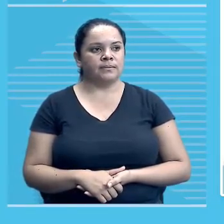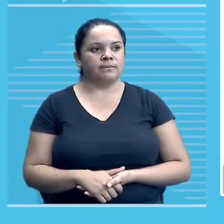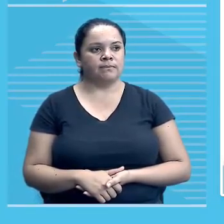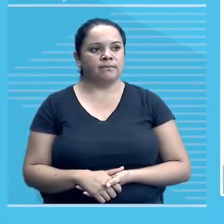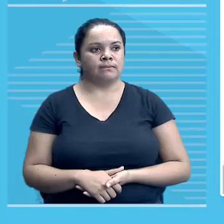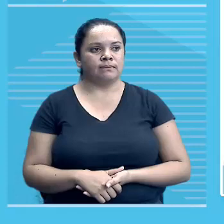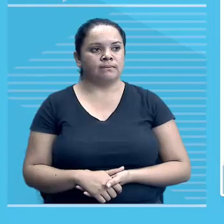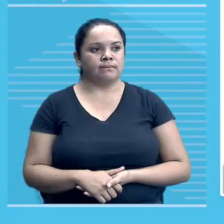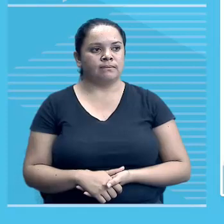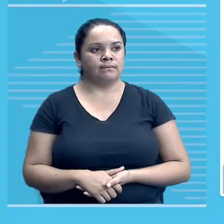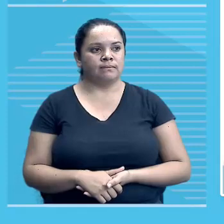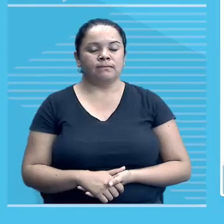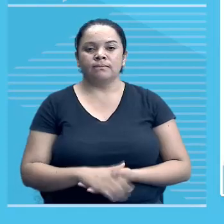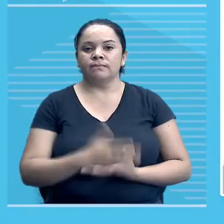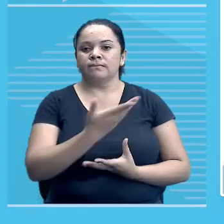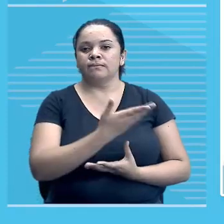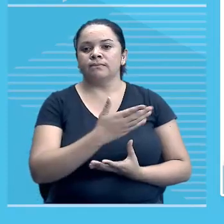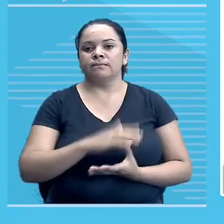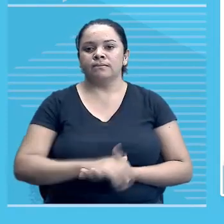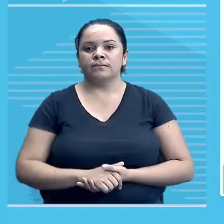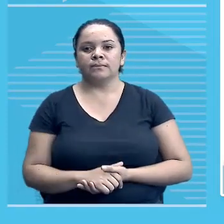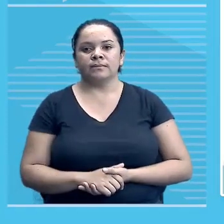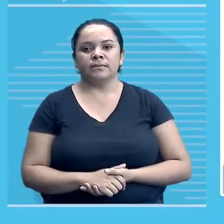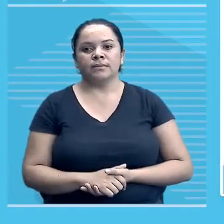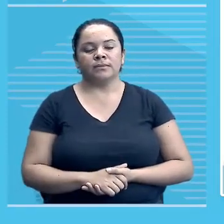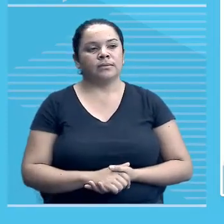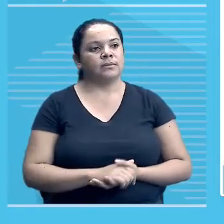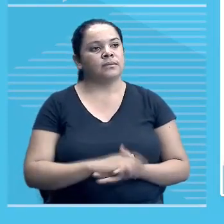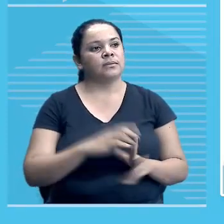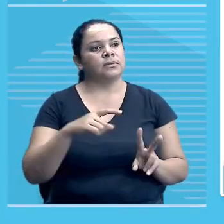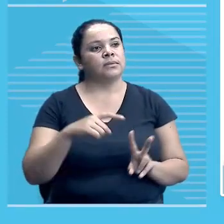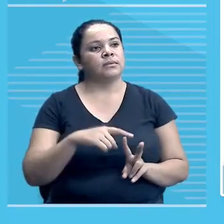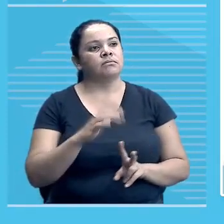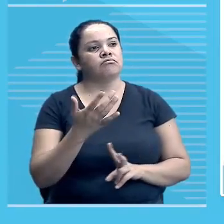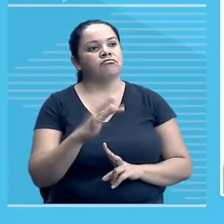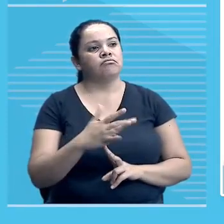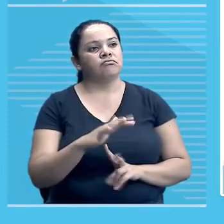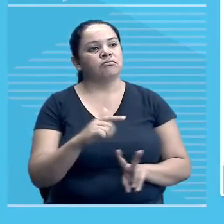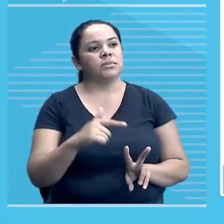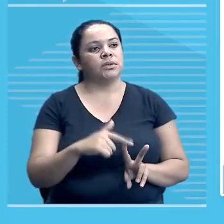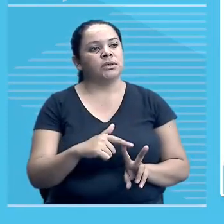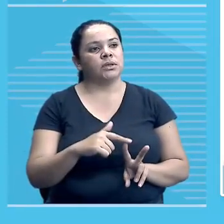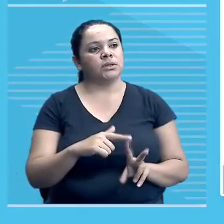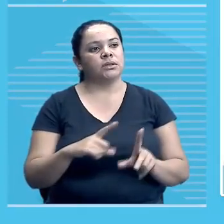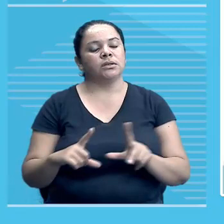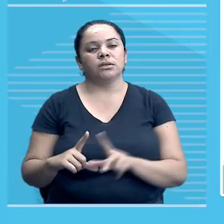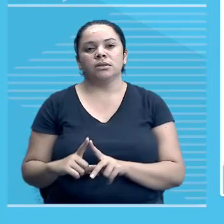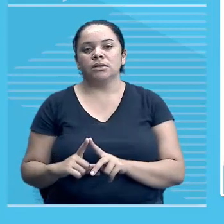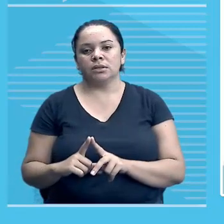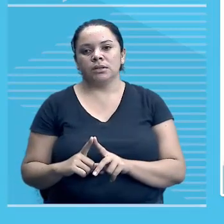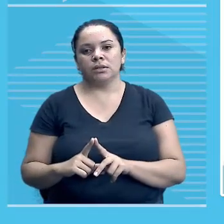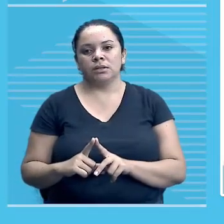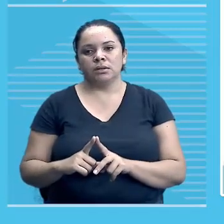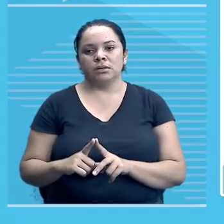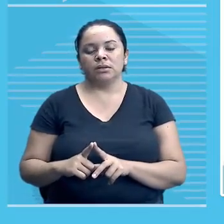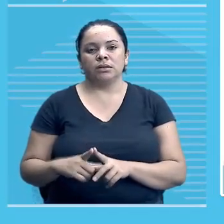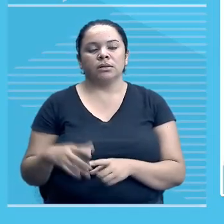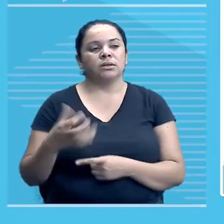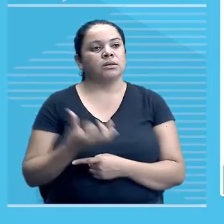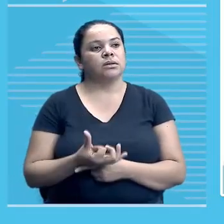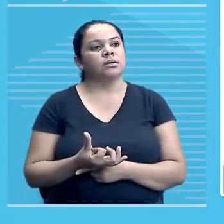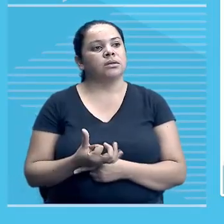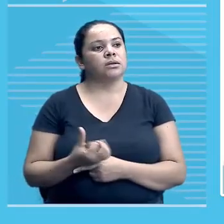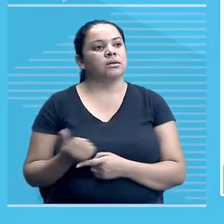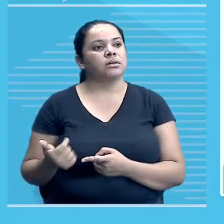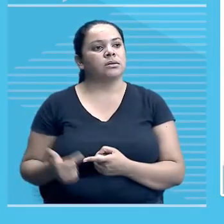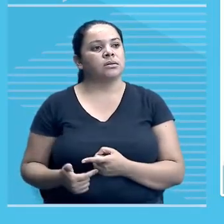Mais ou menos a raiz de delta. Vai ficar 6 sobre 2. As